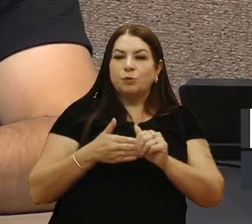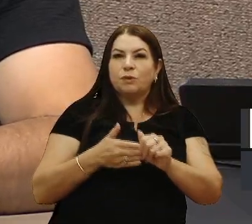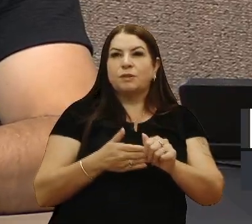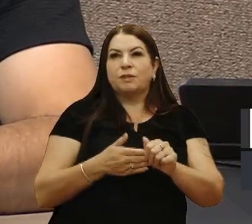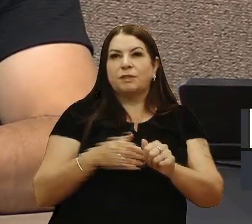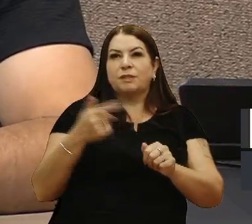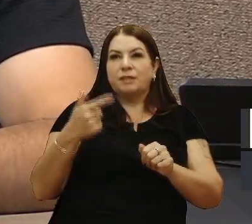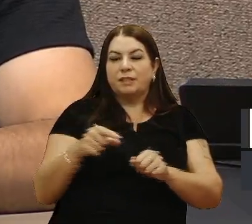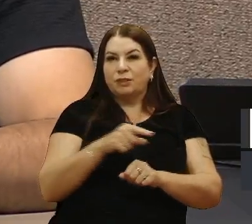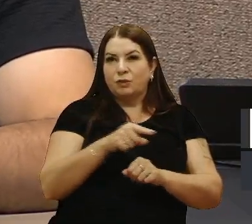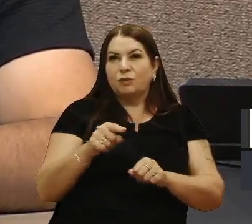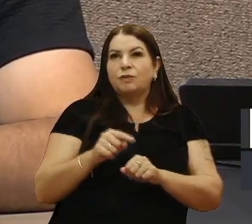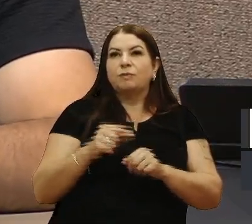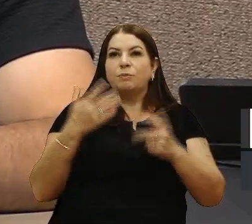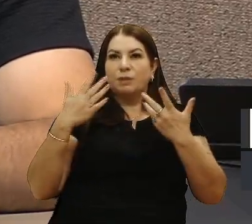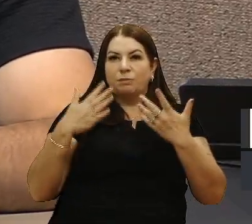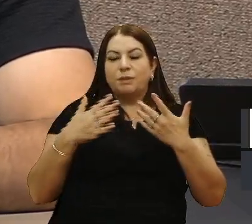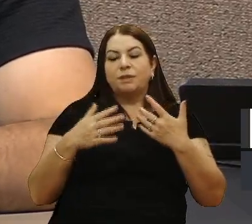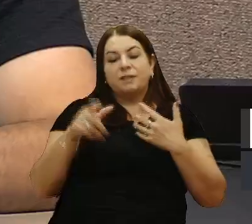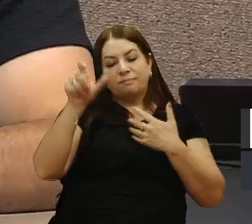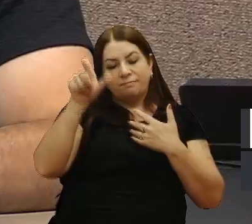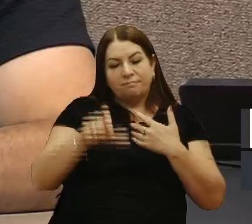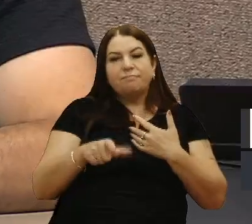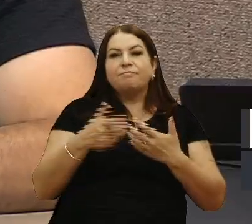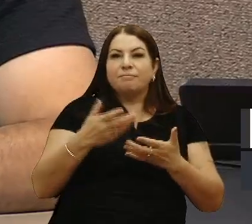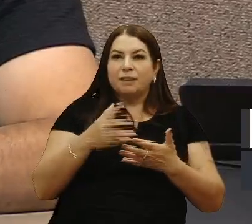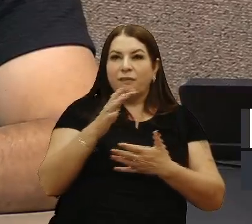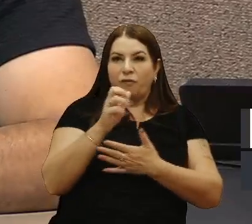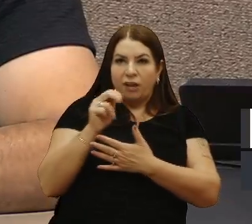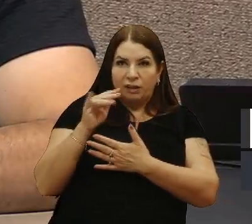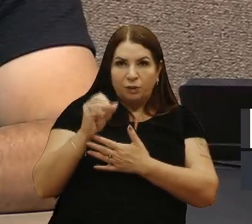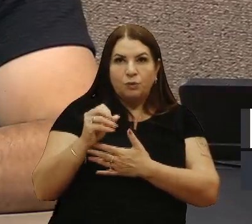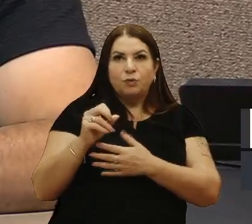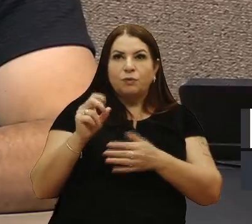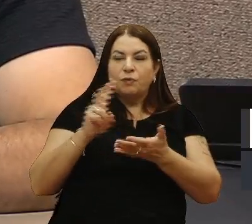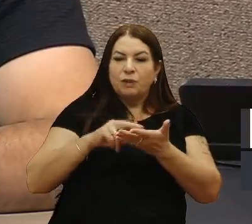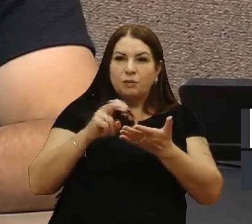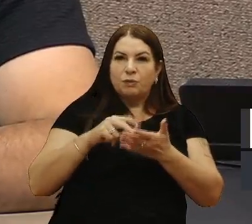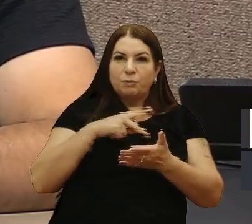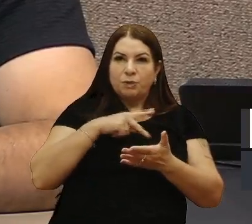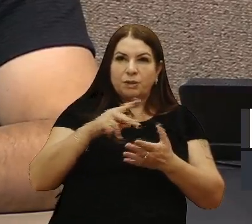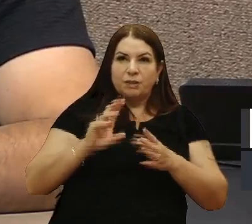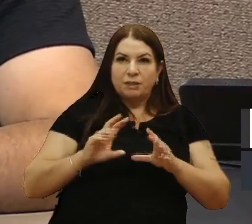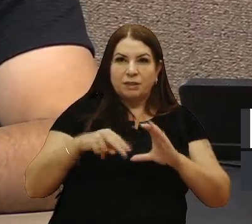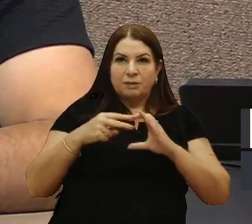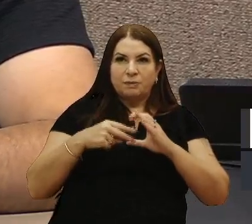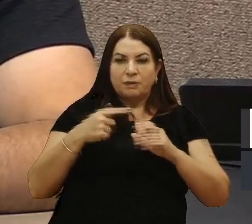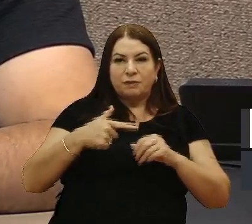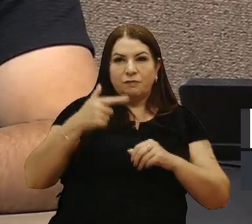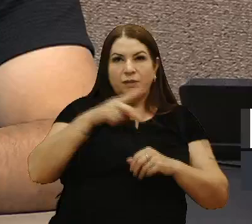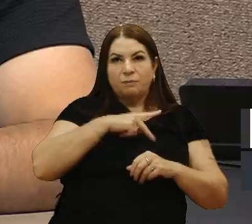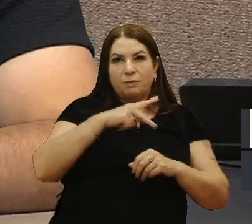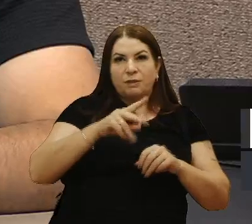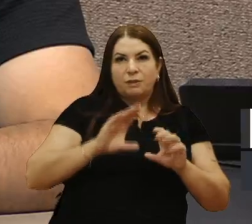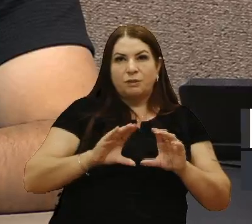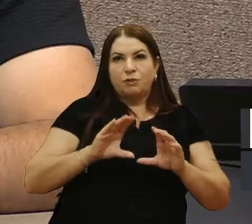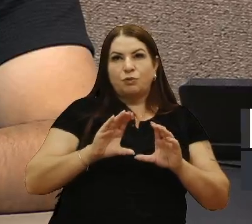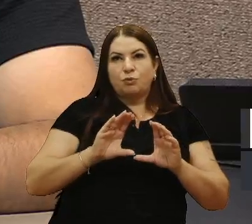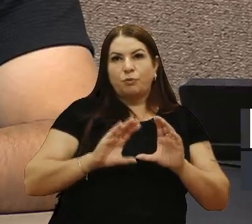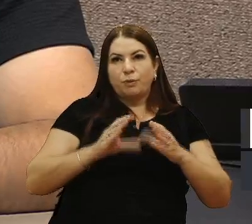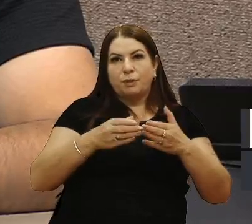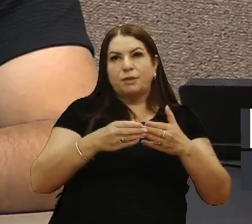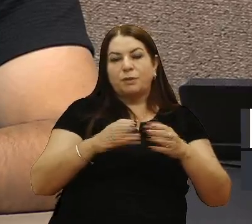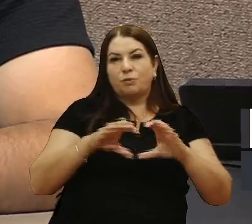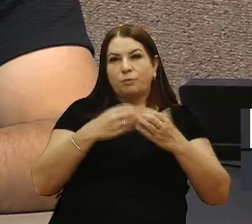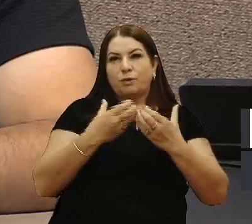uma vez. Parabéns ao Fernando, eu tive a alegria, né, de quando o presidente da Câmara ser a vice-presidente da Comissão Comunitária e